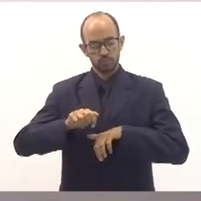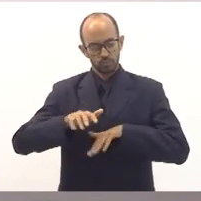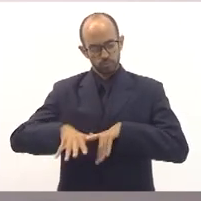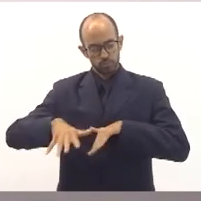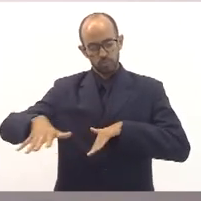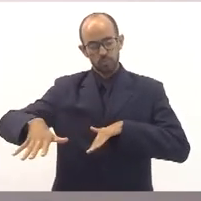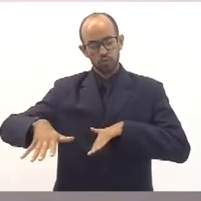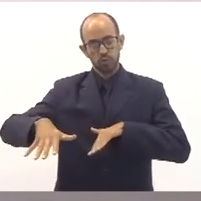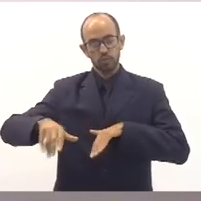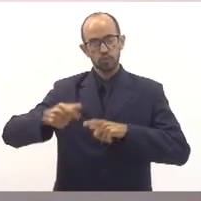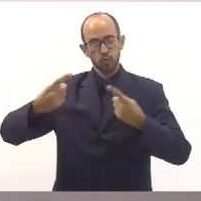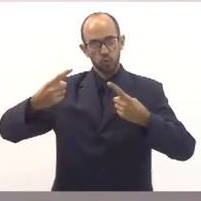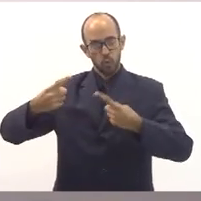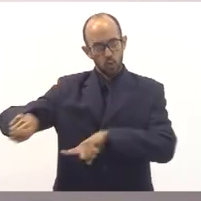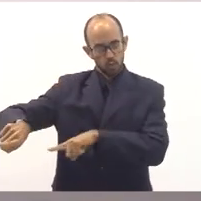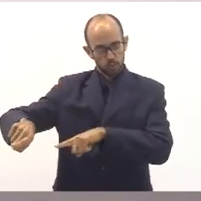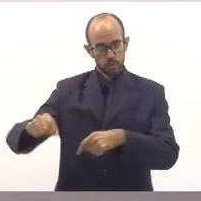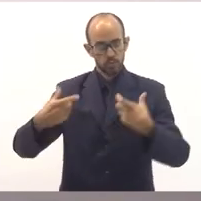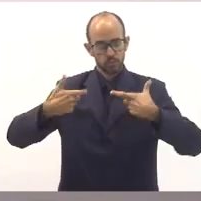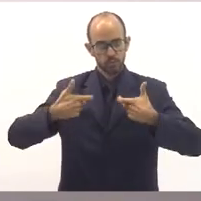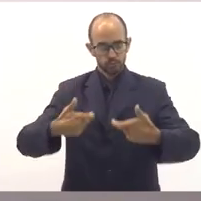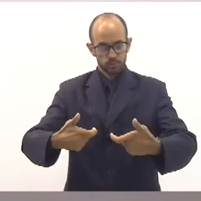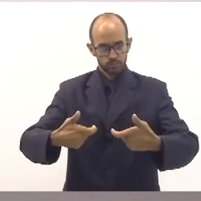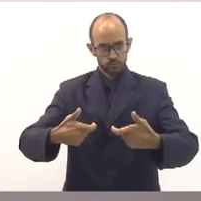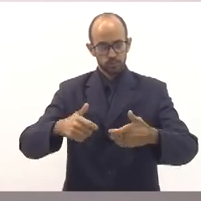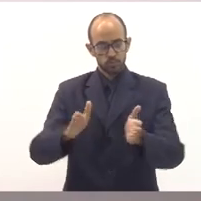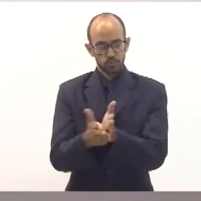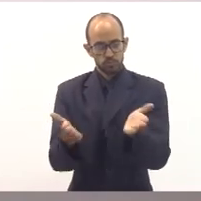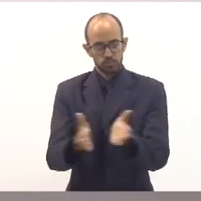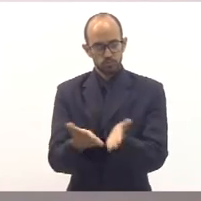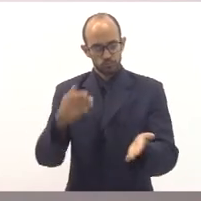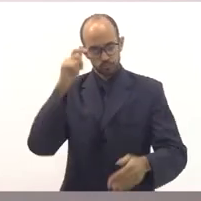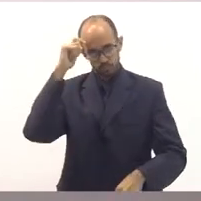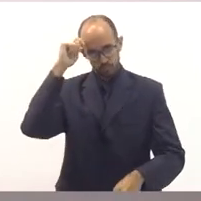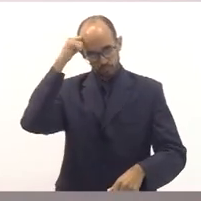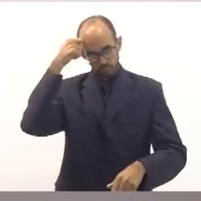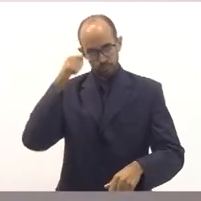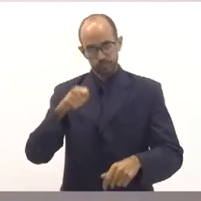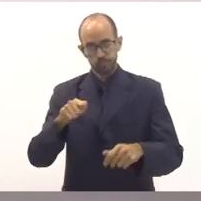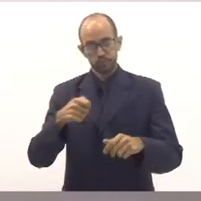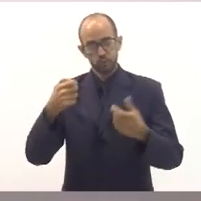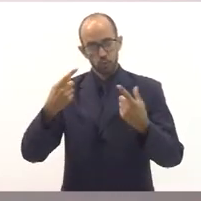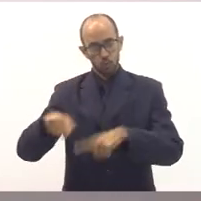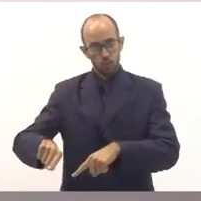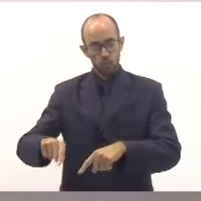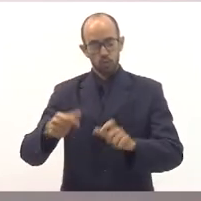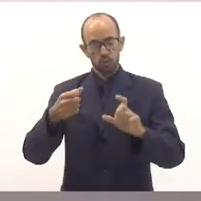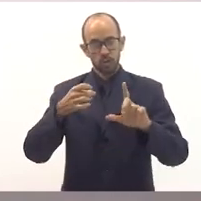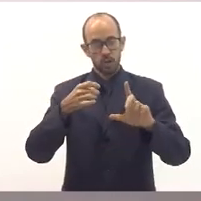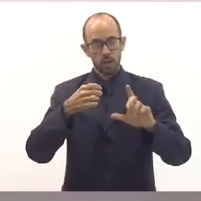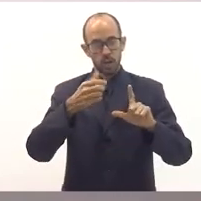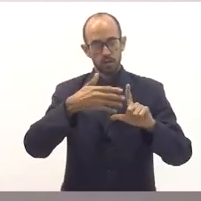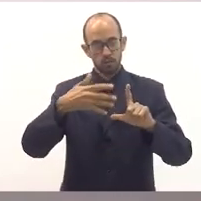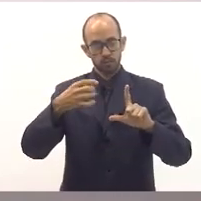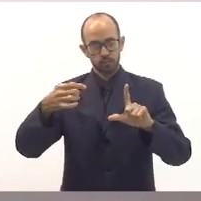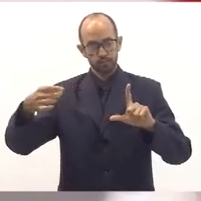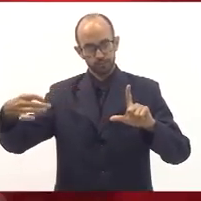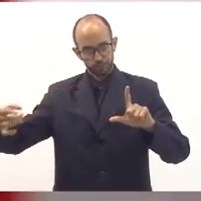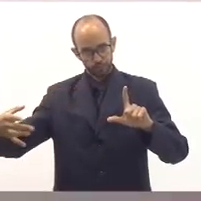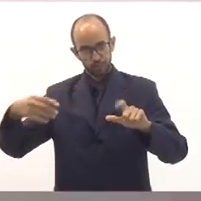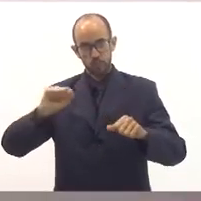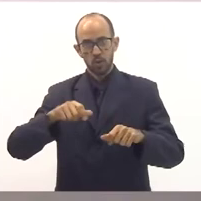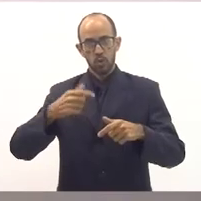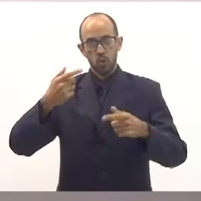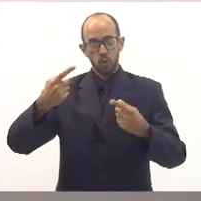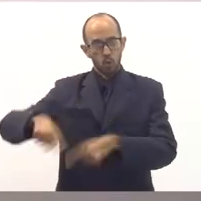marcha contra a guerra aos pobres e pretos a gente marcha contra a homofobia aí tu baixa quanto de uma